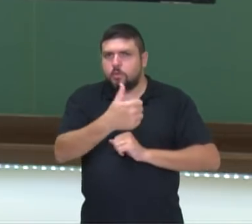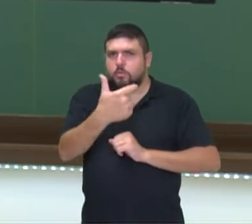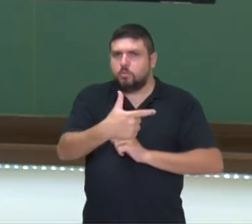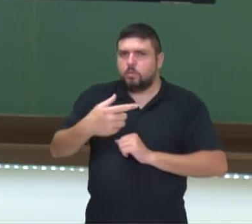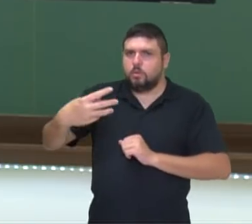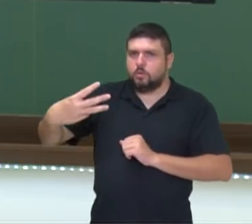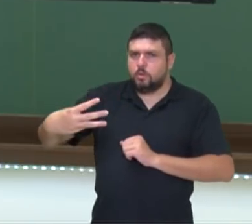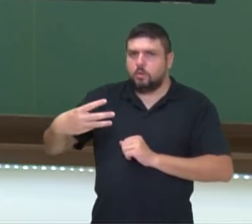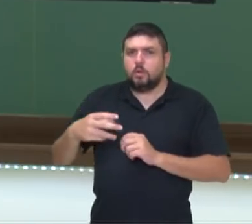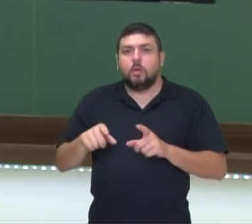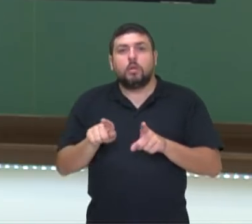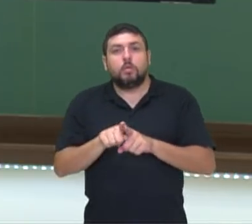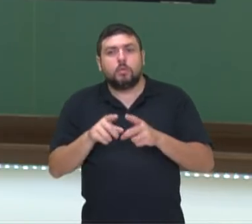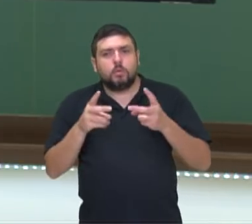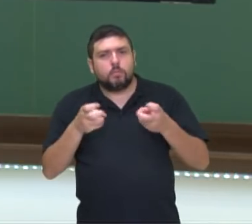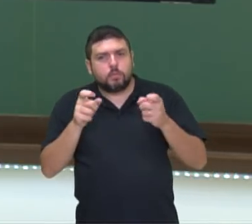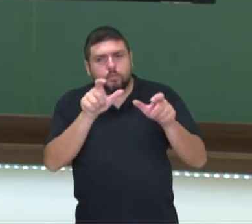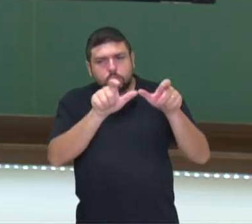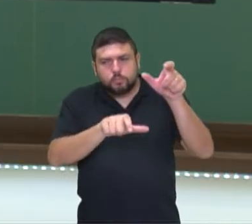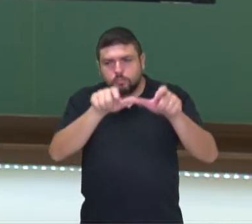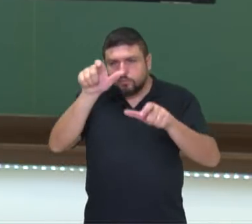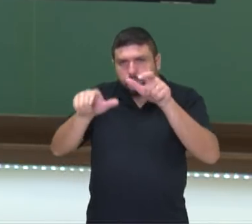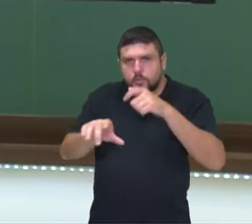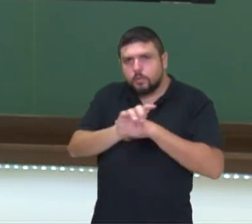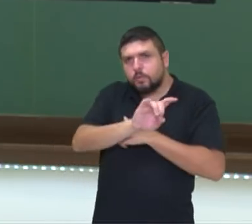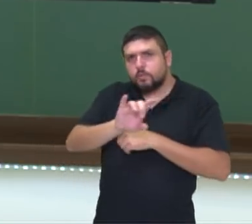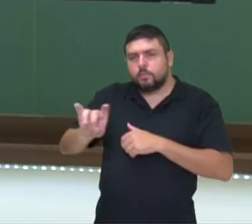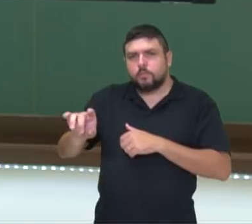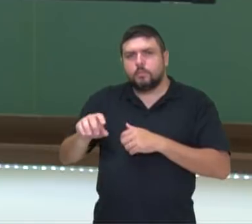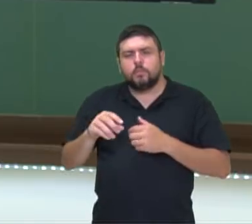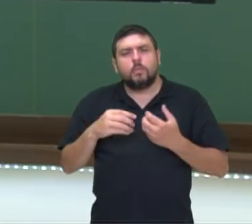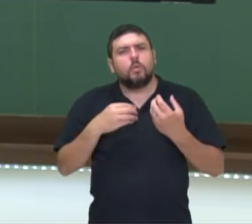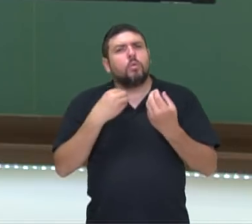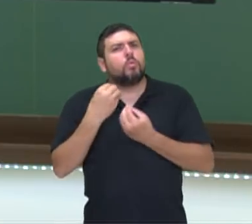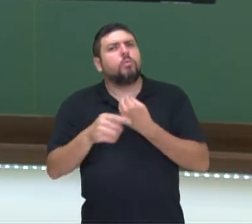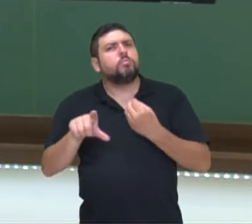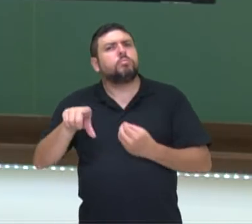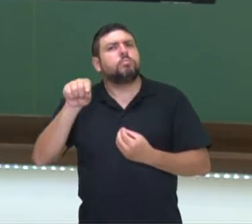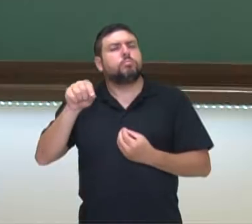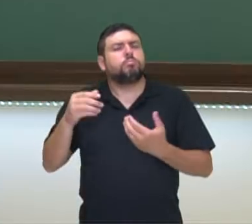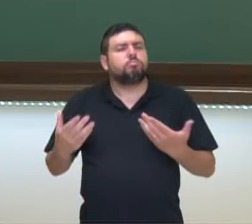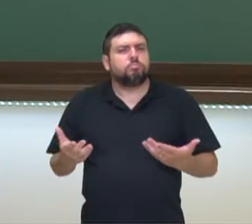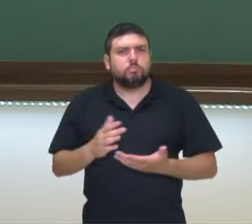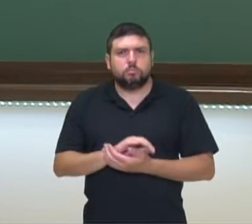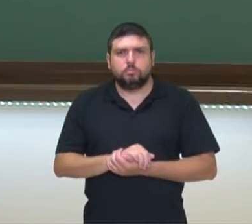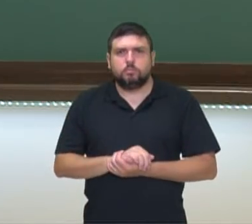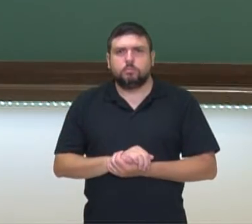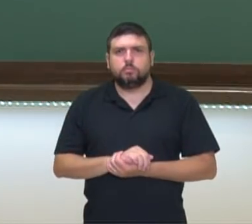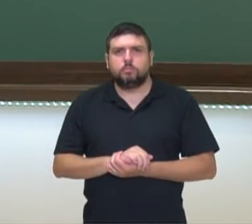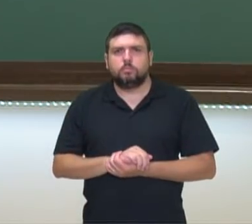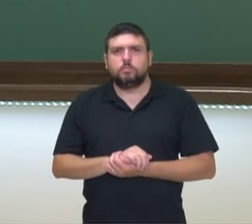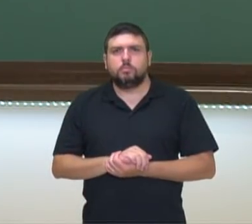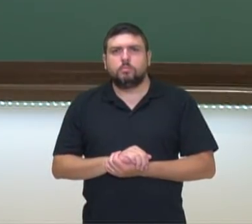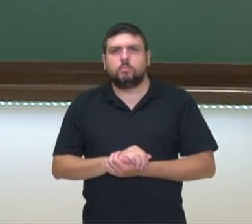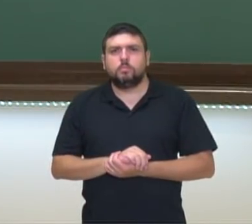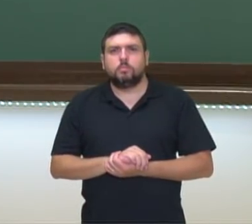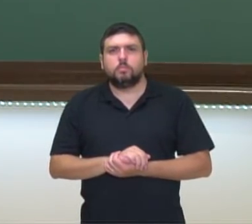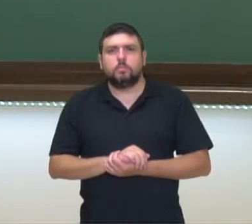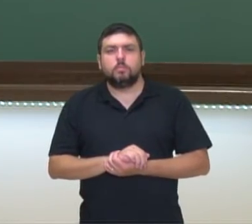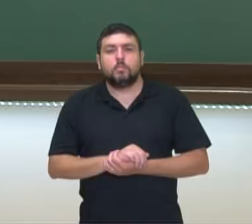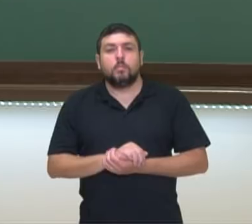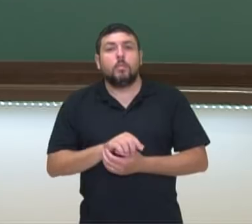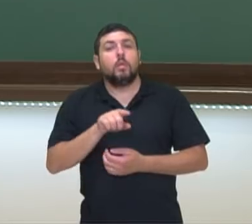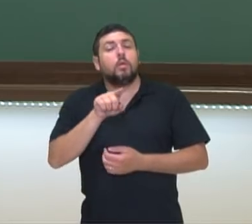elementos que tem cada uma e como escolher uma das 3. Bem, você pode ver